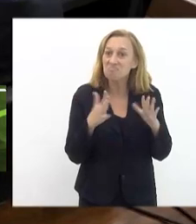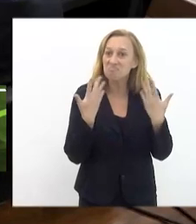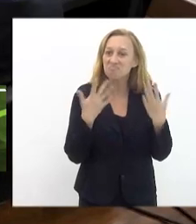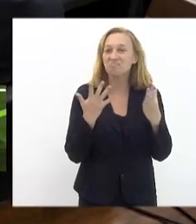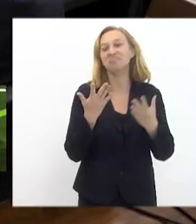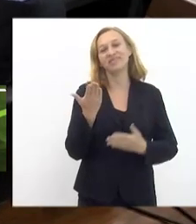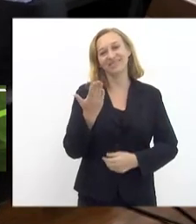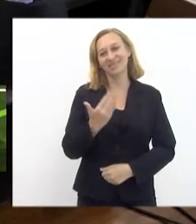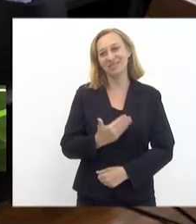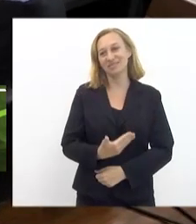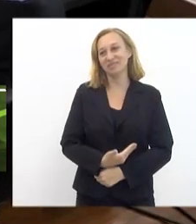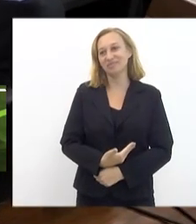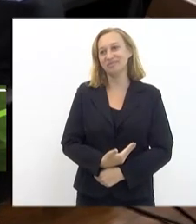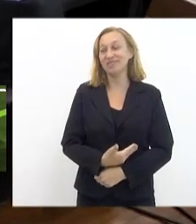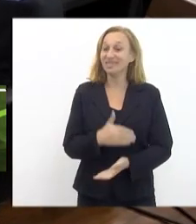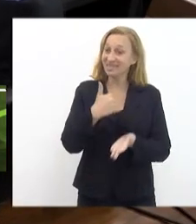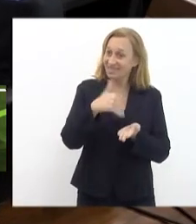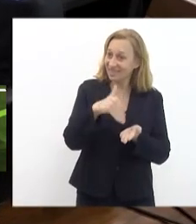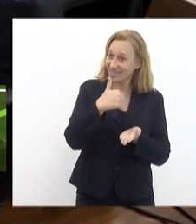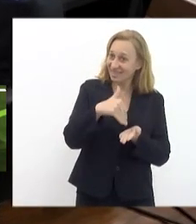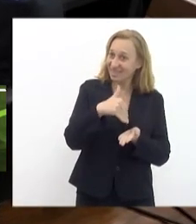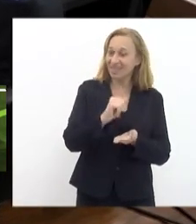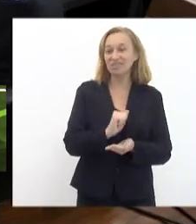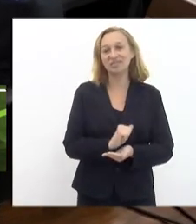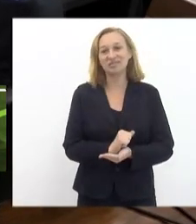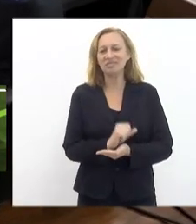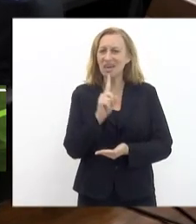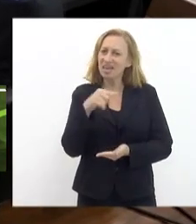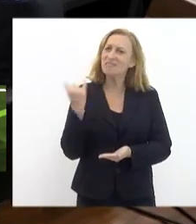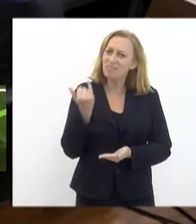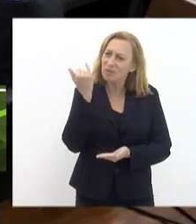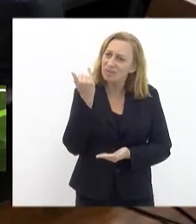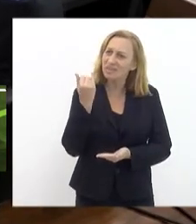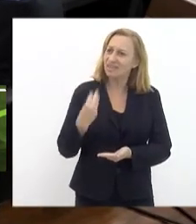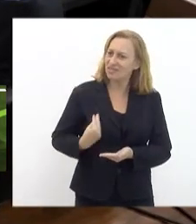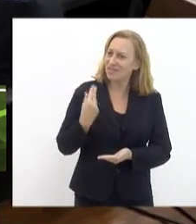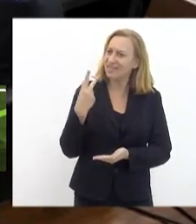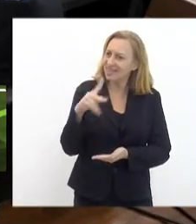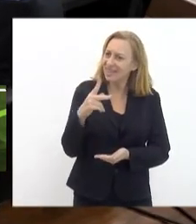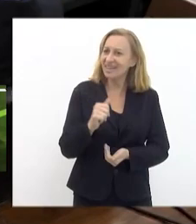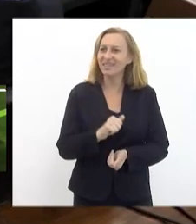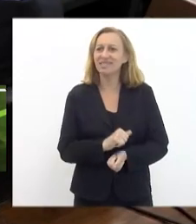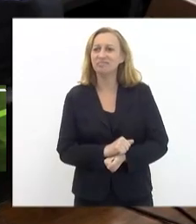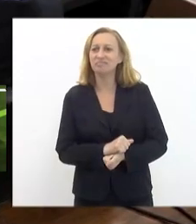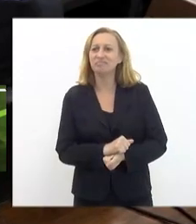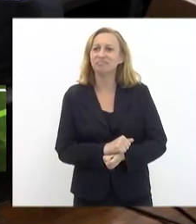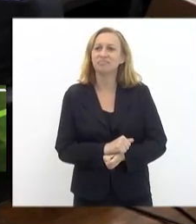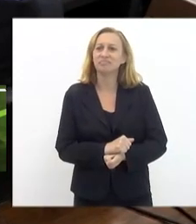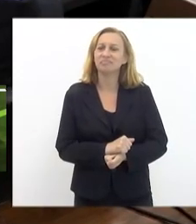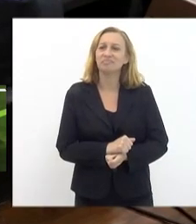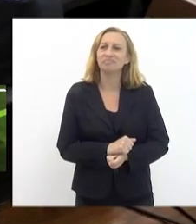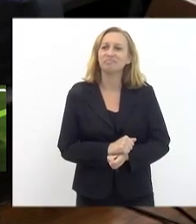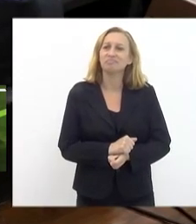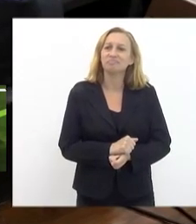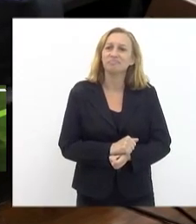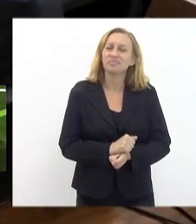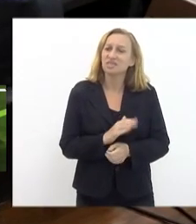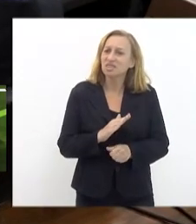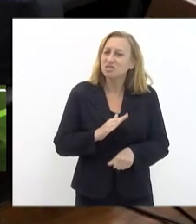Cruzeiro ou secretário eu acho importante a presença com presença aí dos